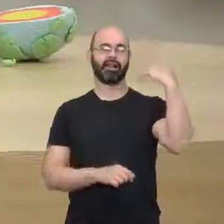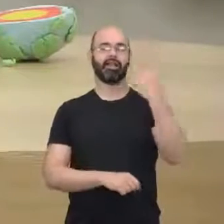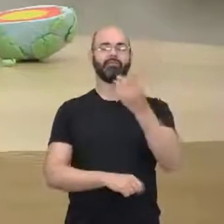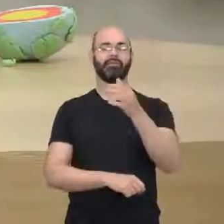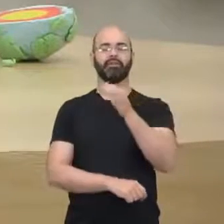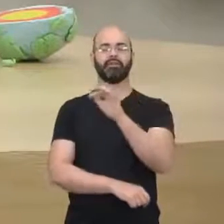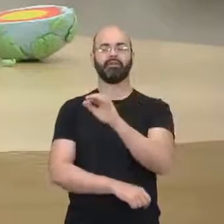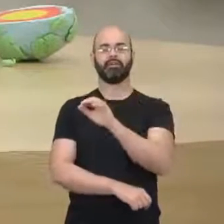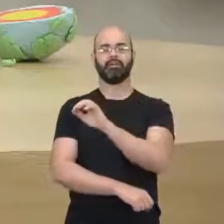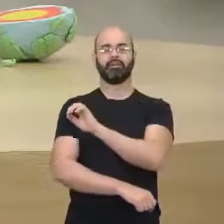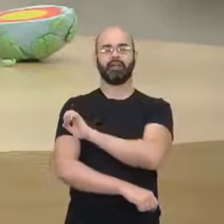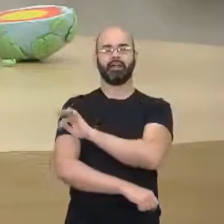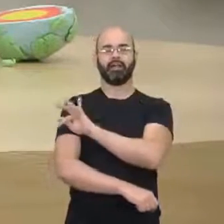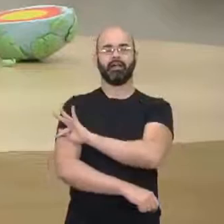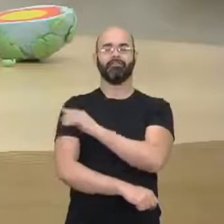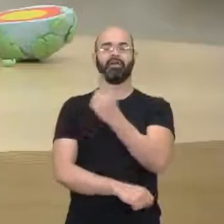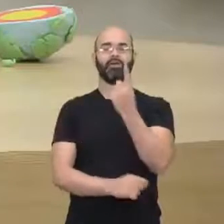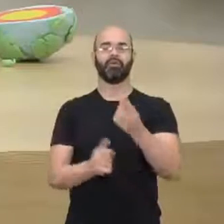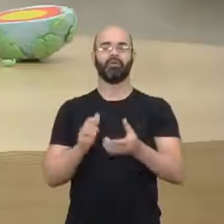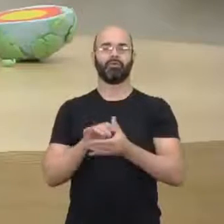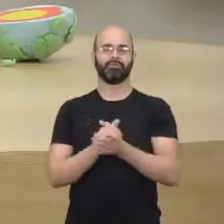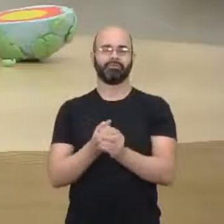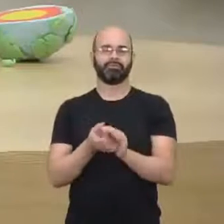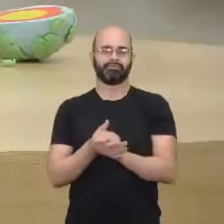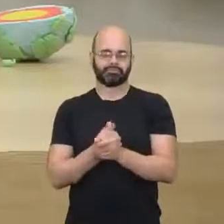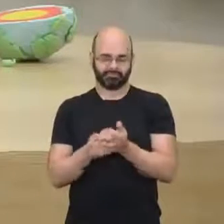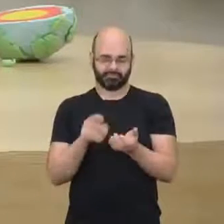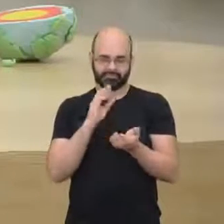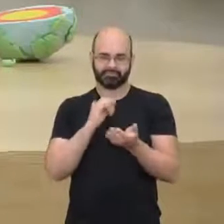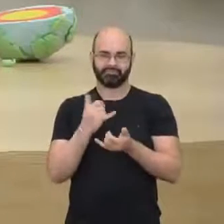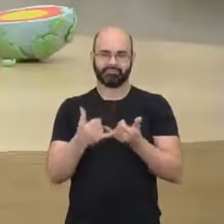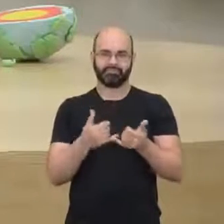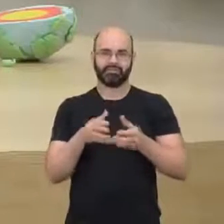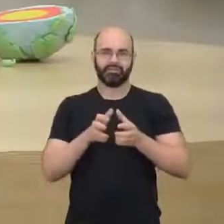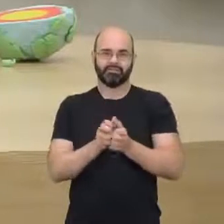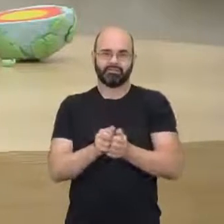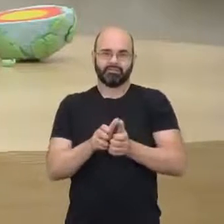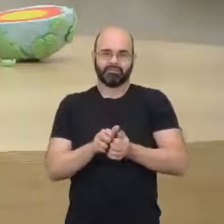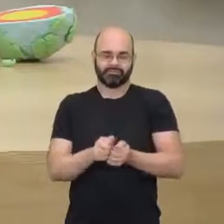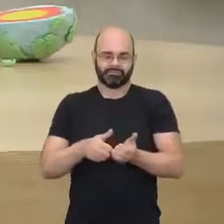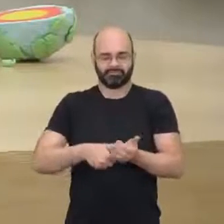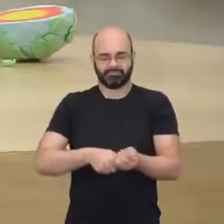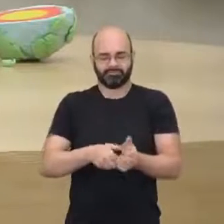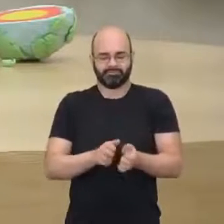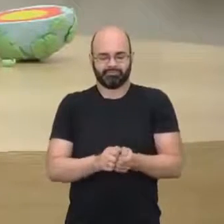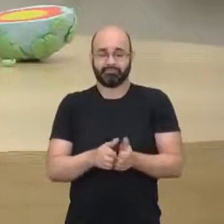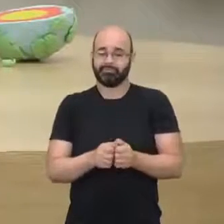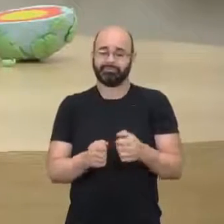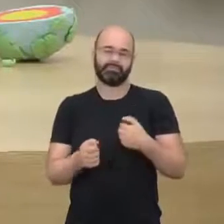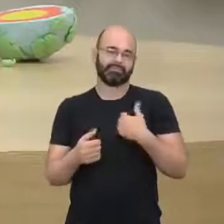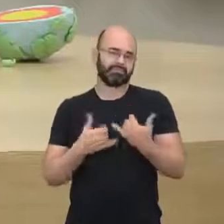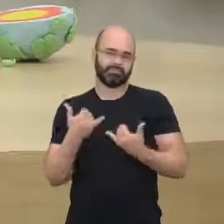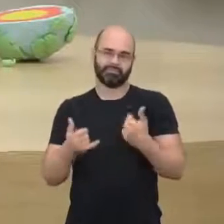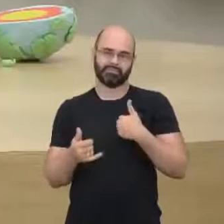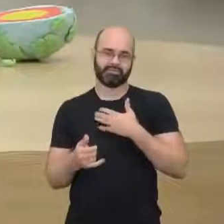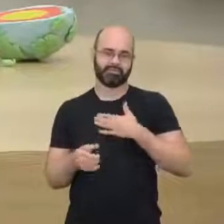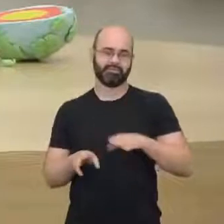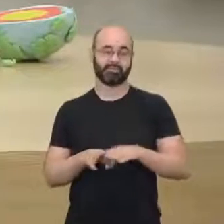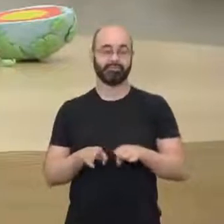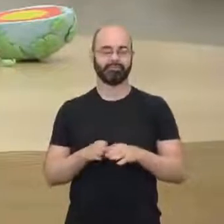que brincava com massinha, eu também gosto de brincar com a massinha, tá? E aí a gente vai fechando, ó.